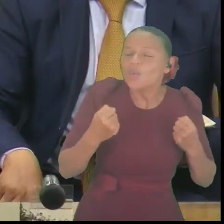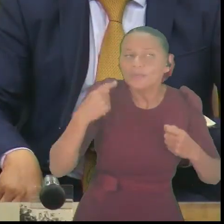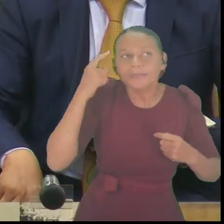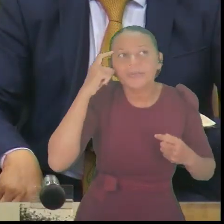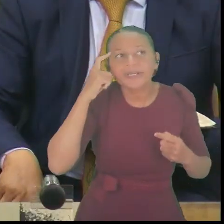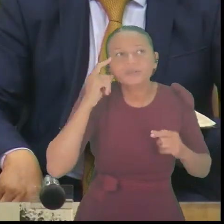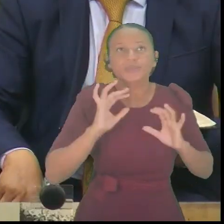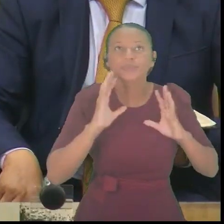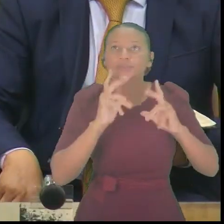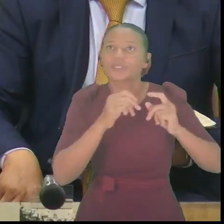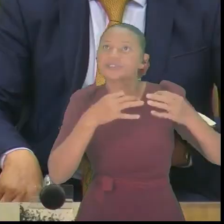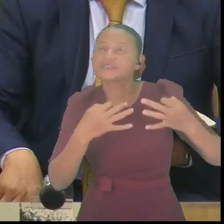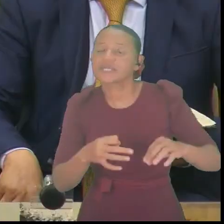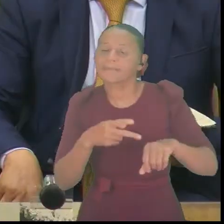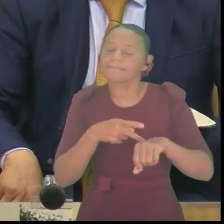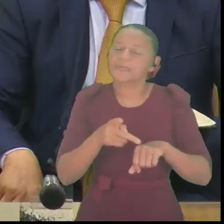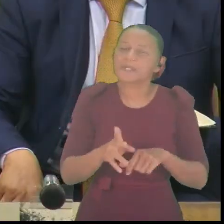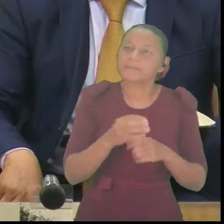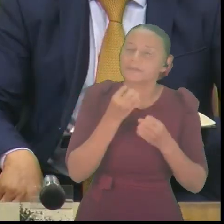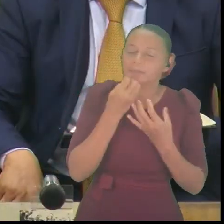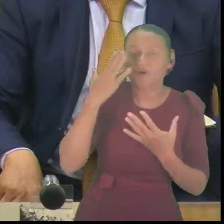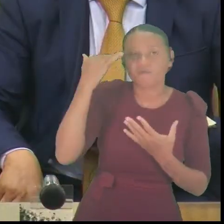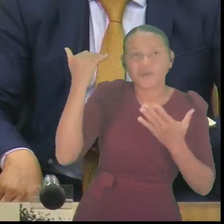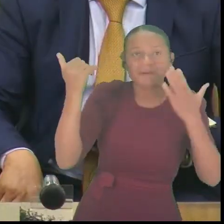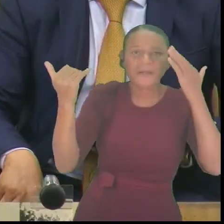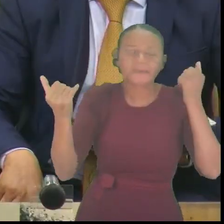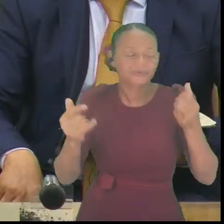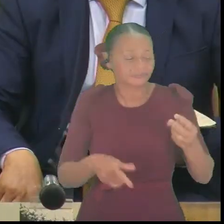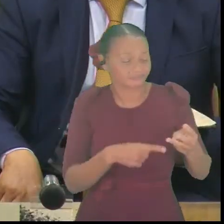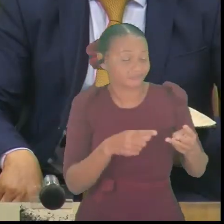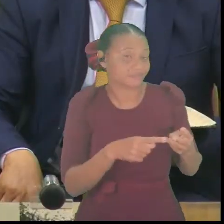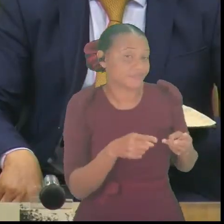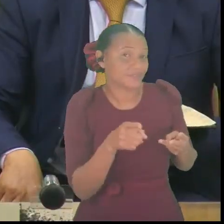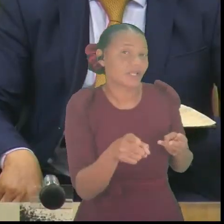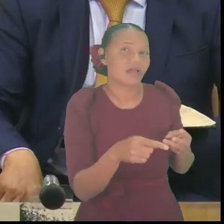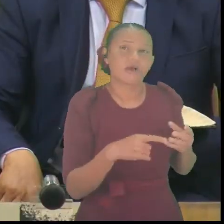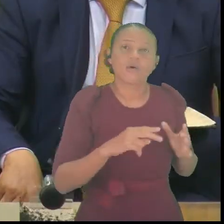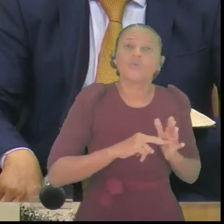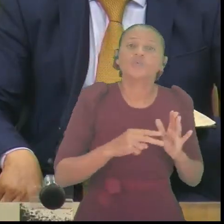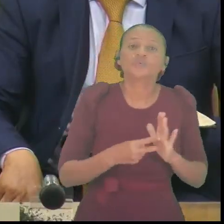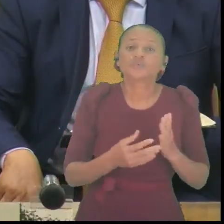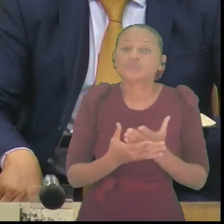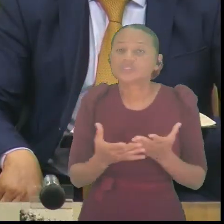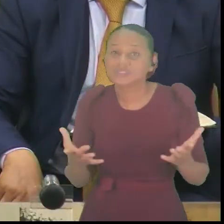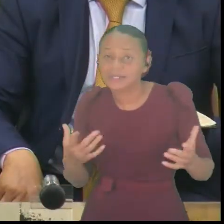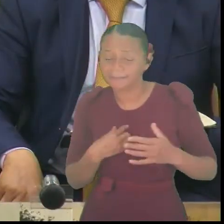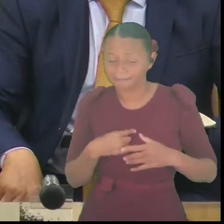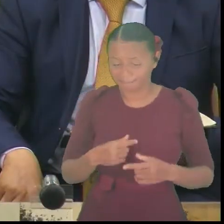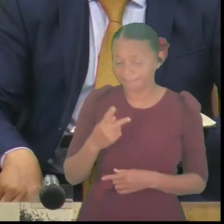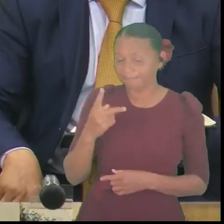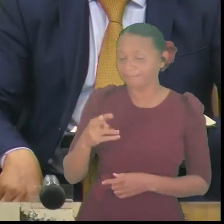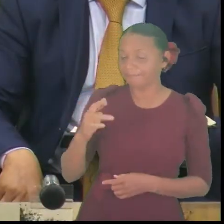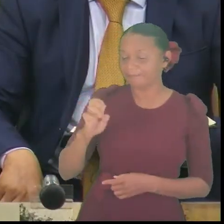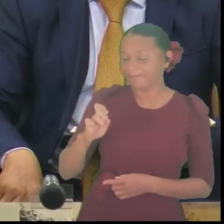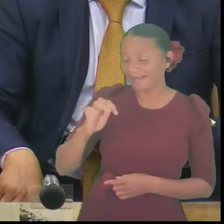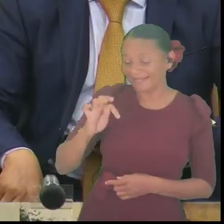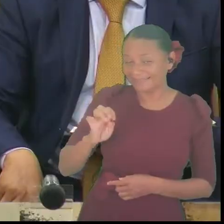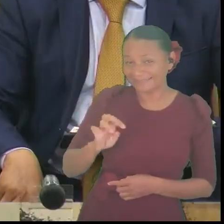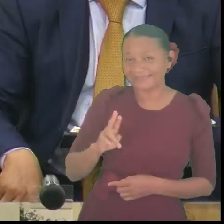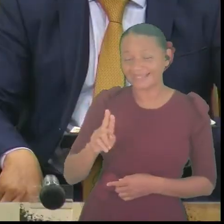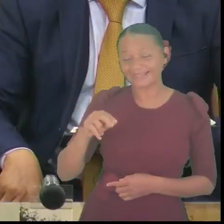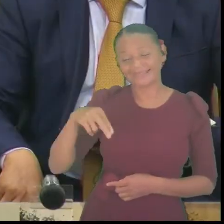tudo que é honesto, tudo que é puro, tudo que é de boa fama. A Bíblia fala a companhia. Ou seja, de maneira preternatural, a Bíblia